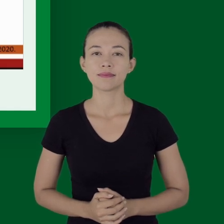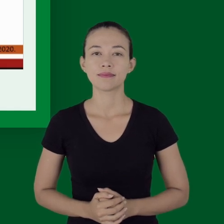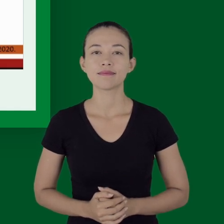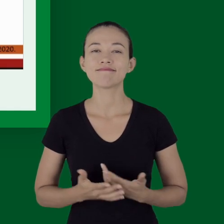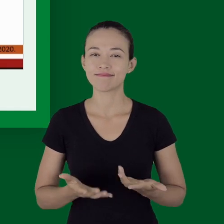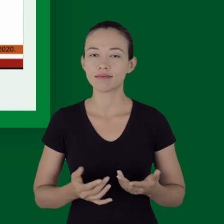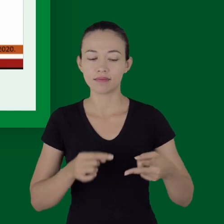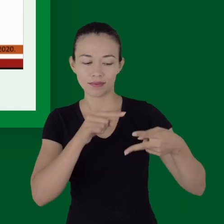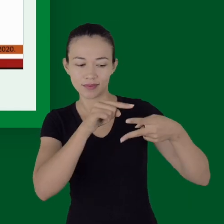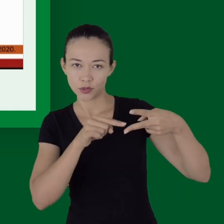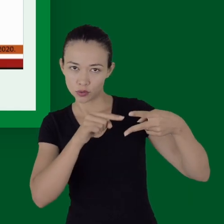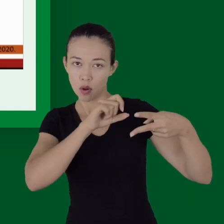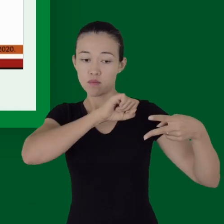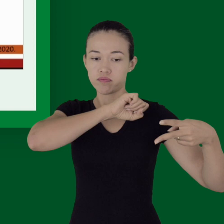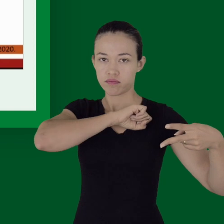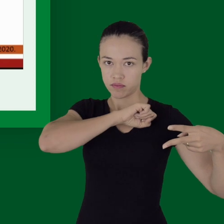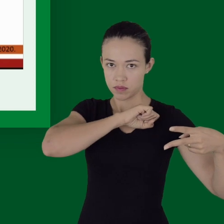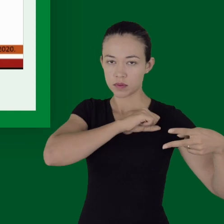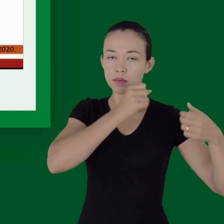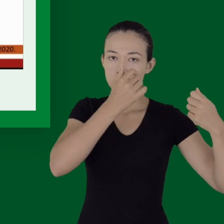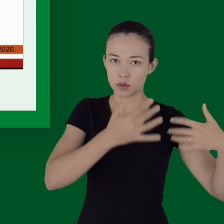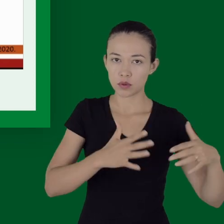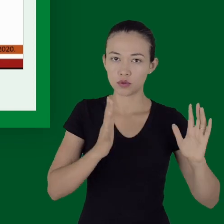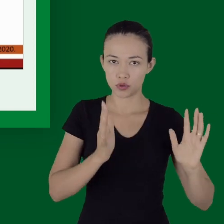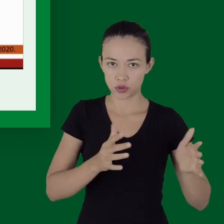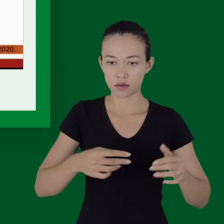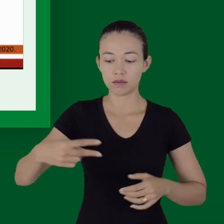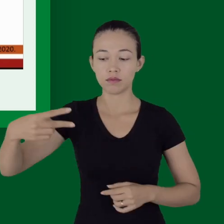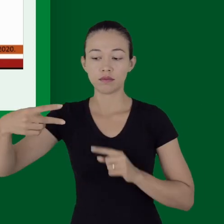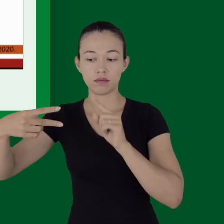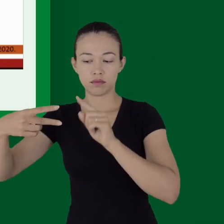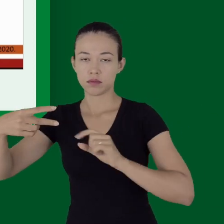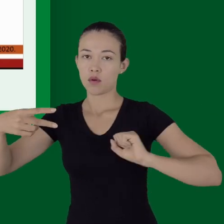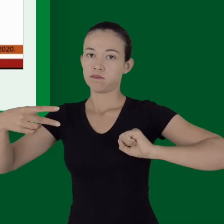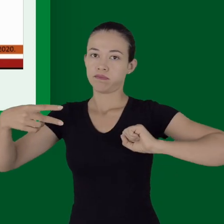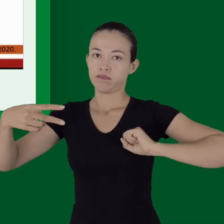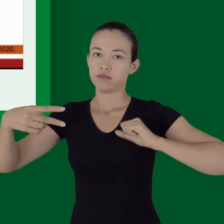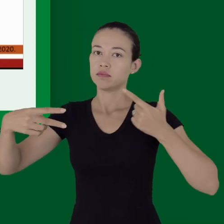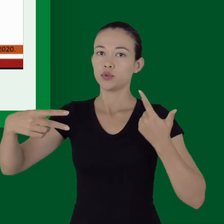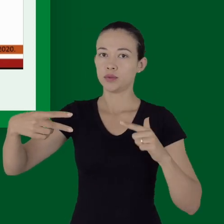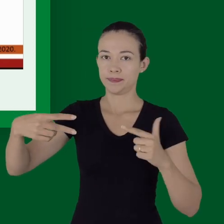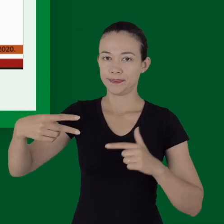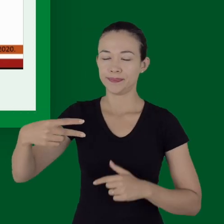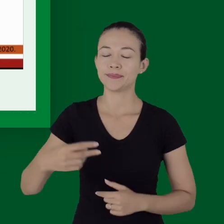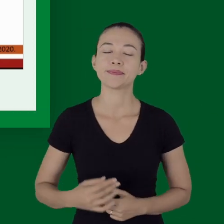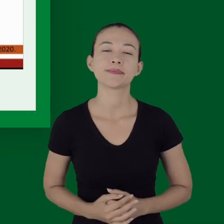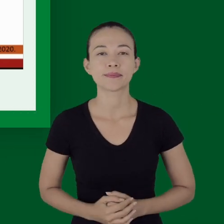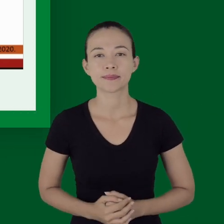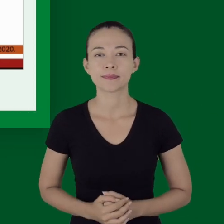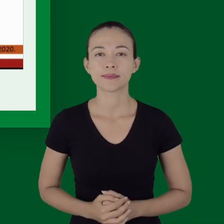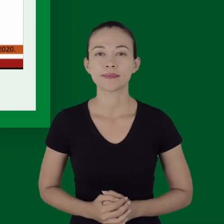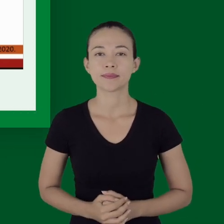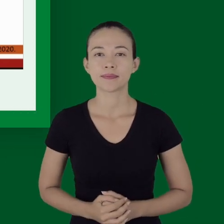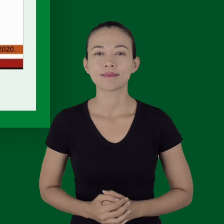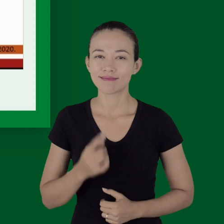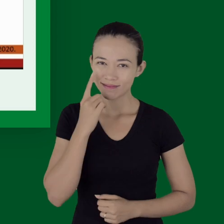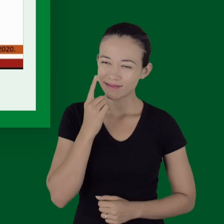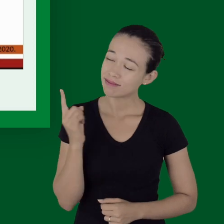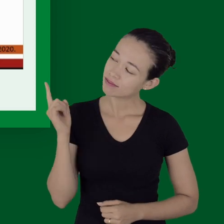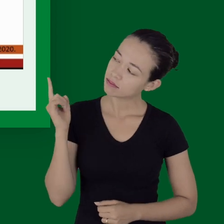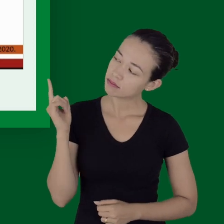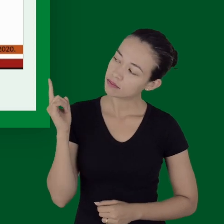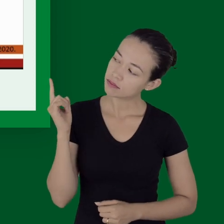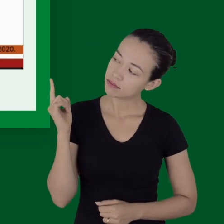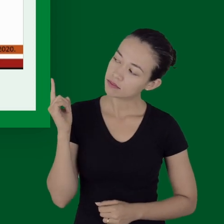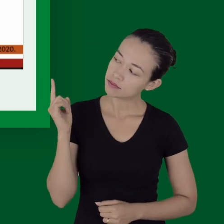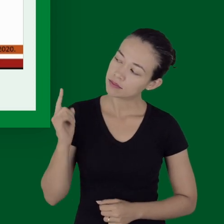A gente fala dos ritmos chocáveis, né? Taquicardia ventricular e fibrilação ventricular. Agora a gente vai para os ritmos não chocáveis, que são a sistolia,